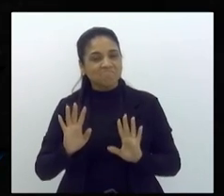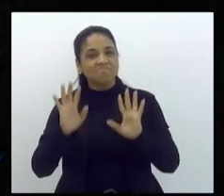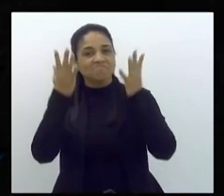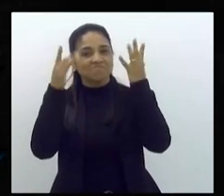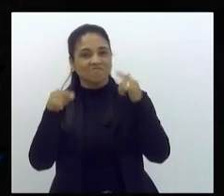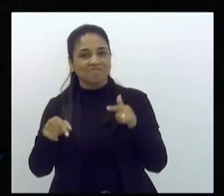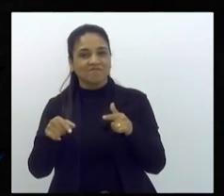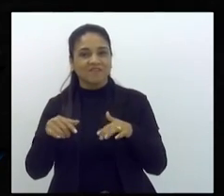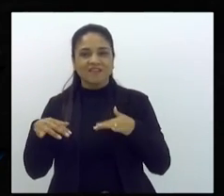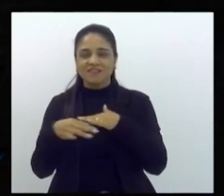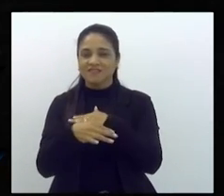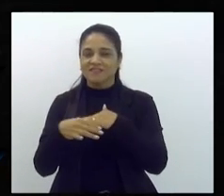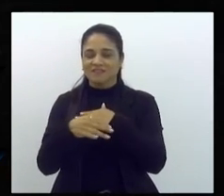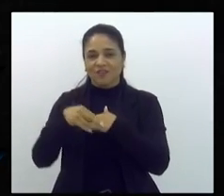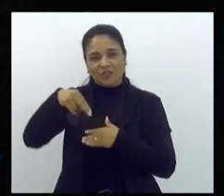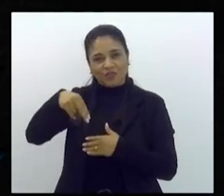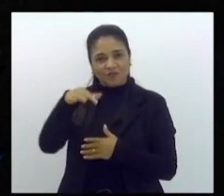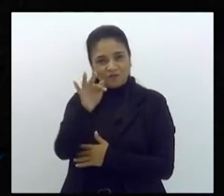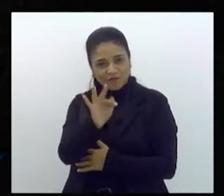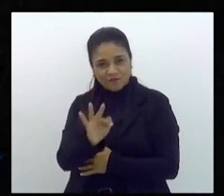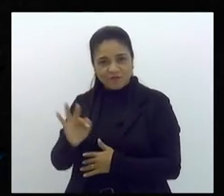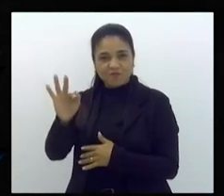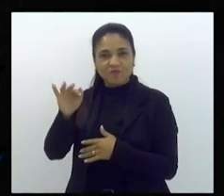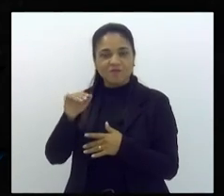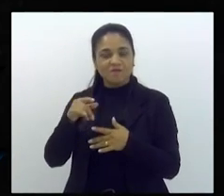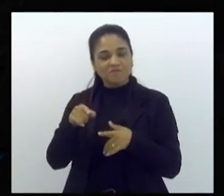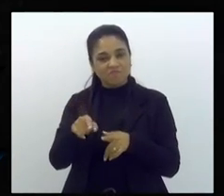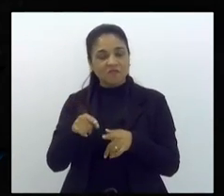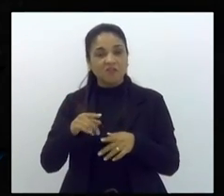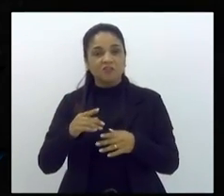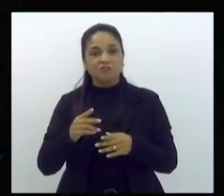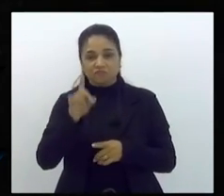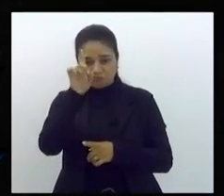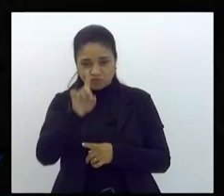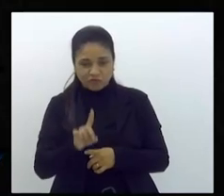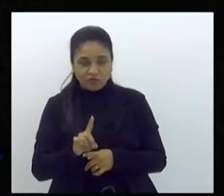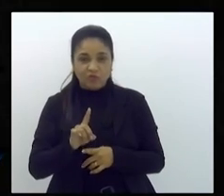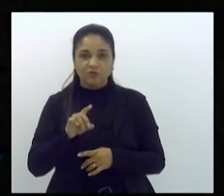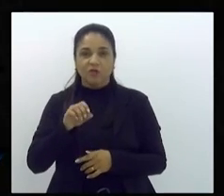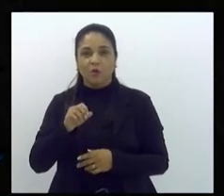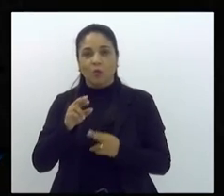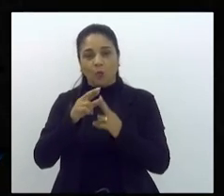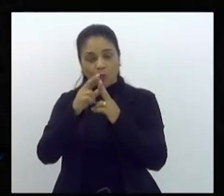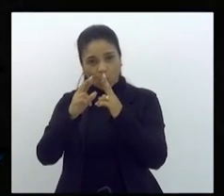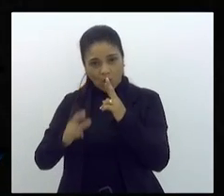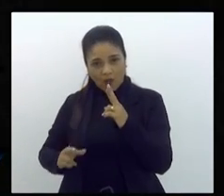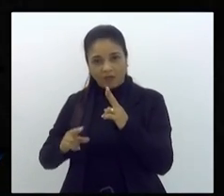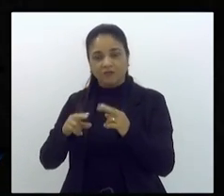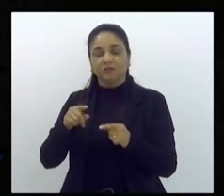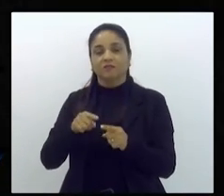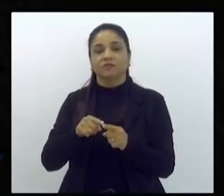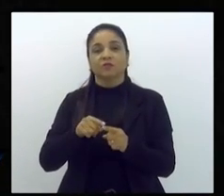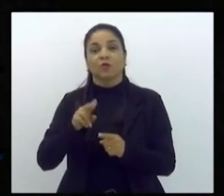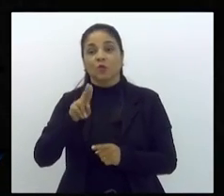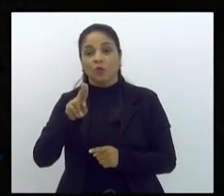na cidade que contou com a presença de dirigente da UERJ da UFF e da UEF essa